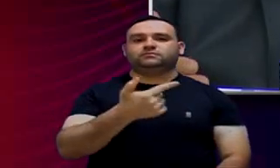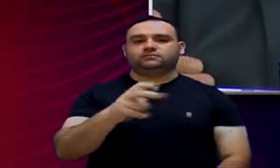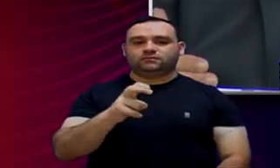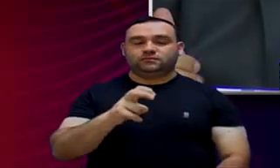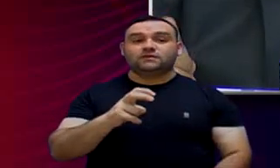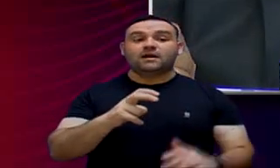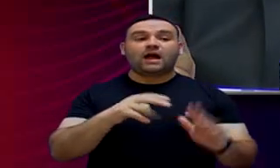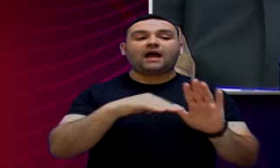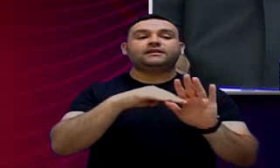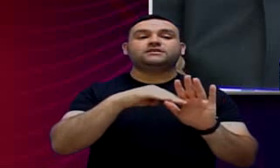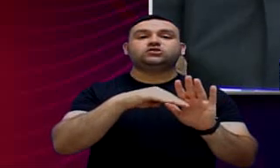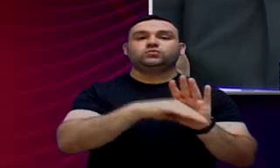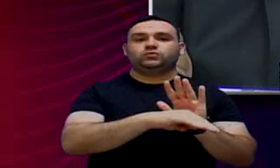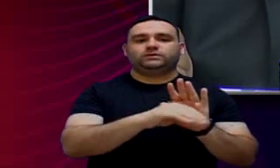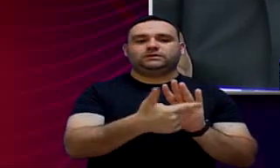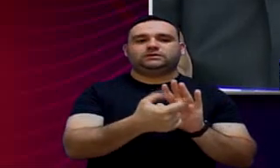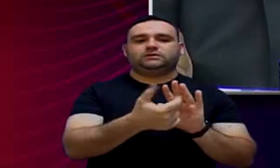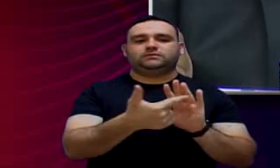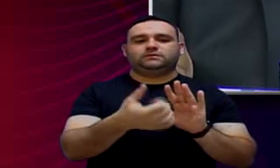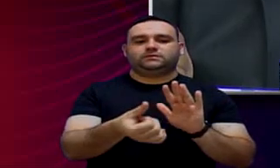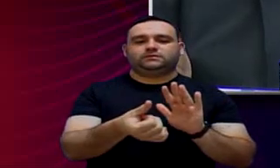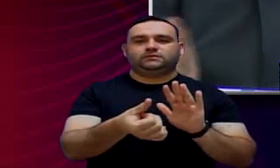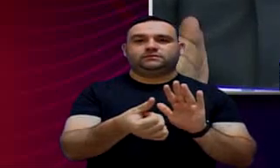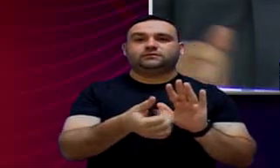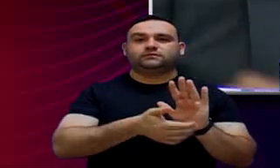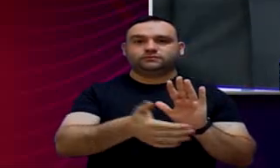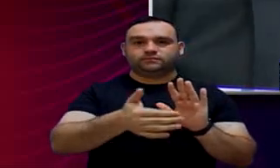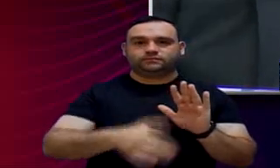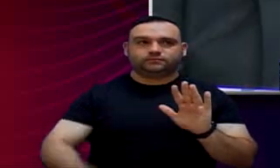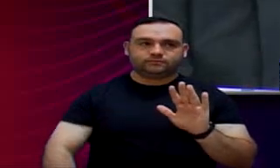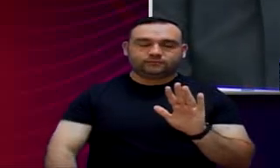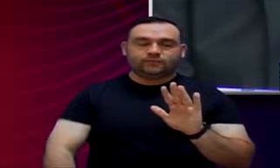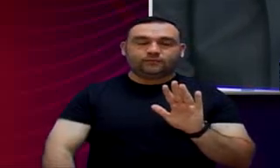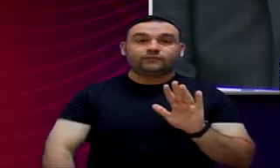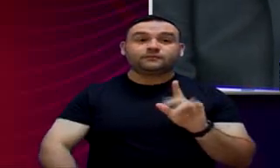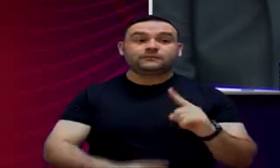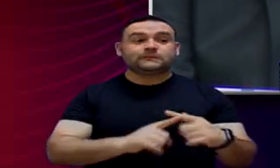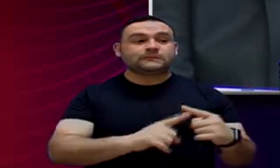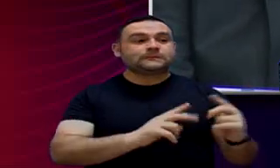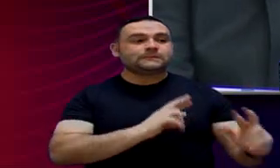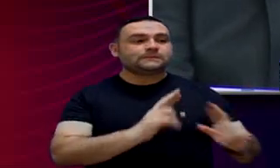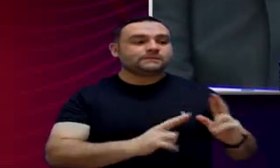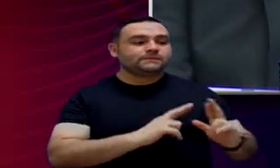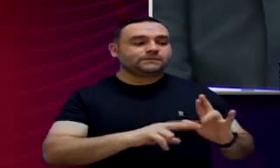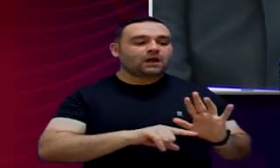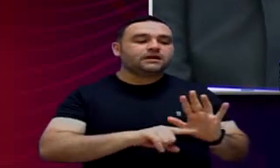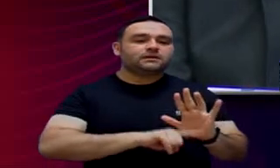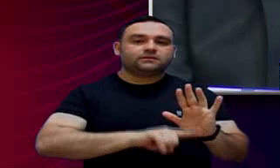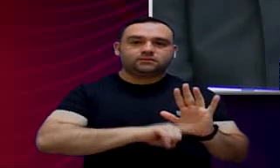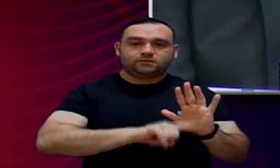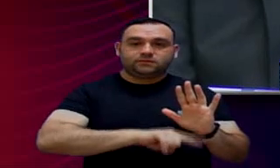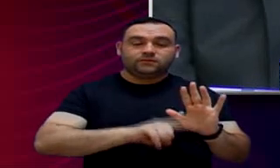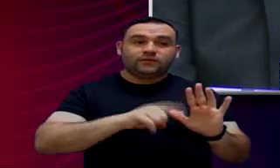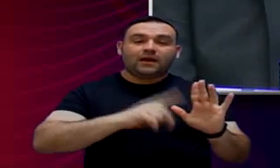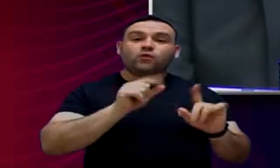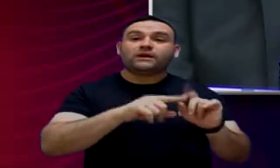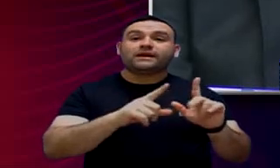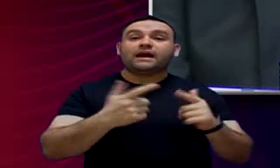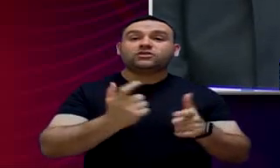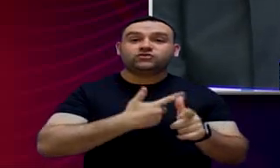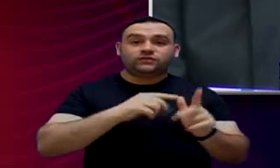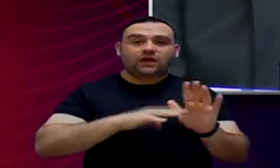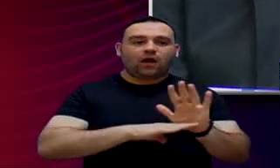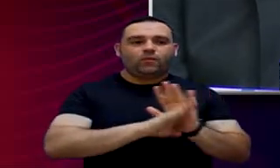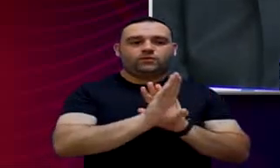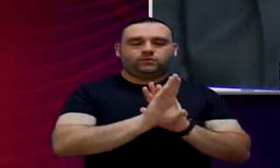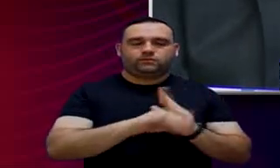e começa a diminuir em 2026 que o resultado nominal negativo indica que cresceu a dívida